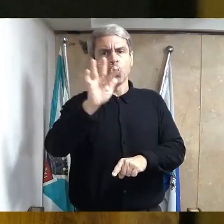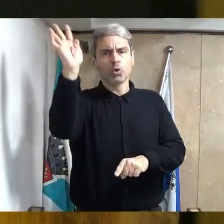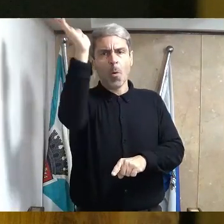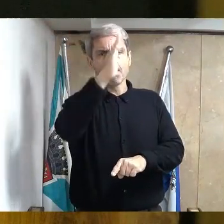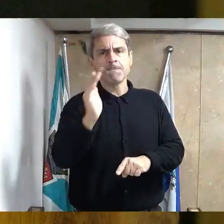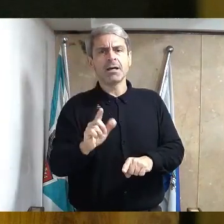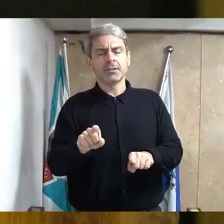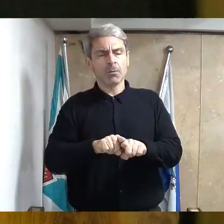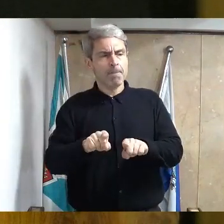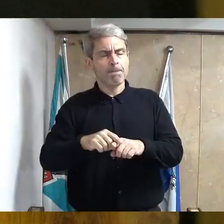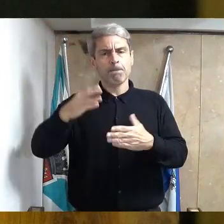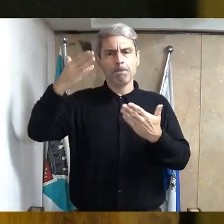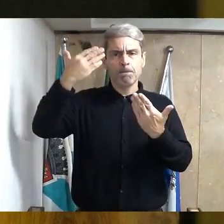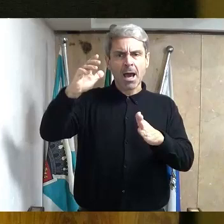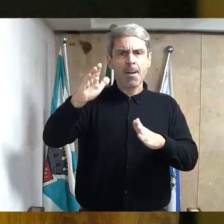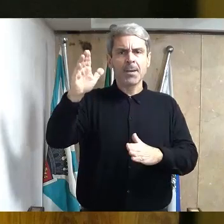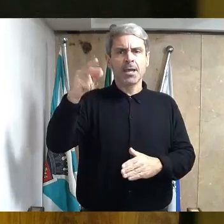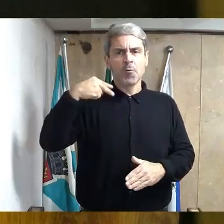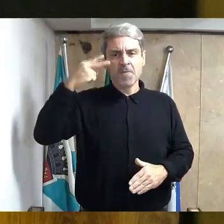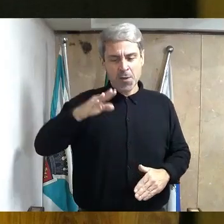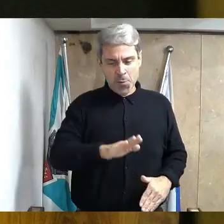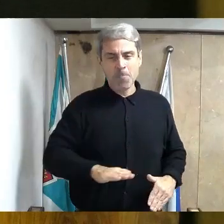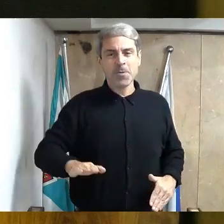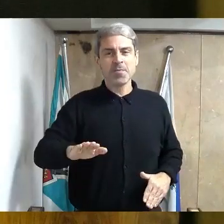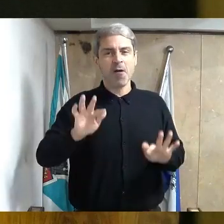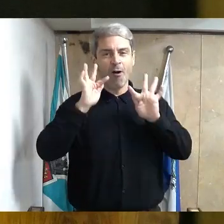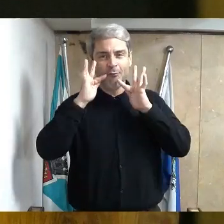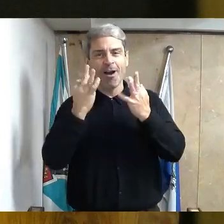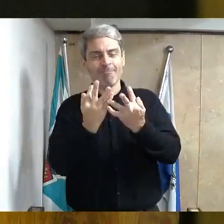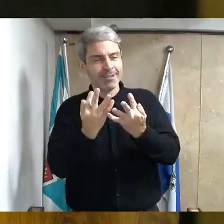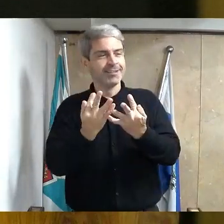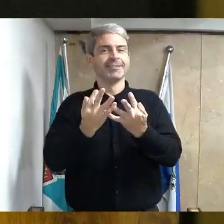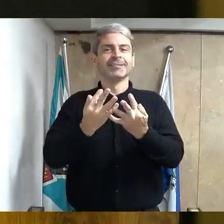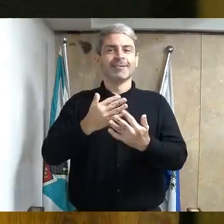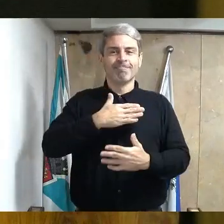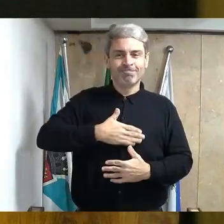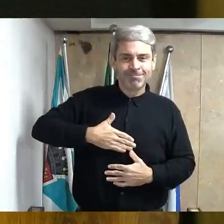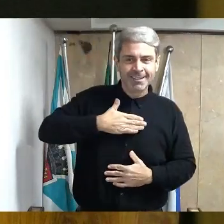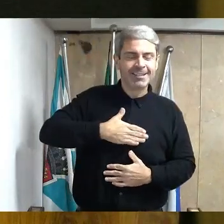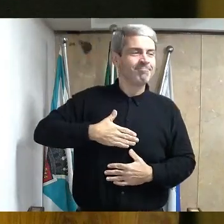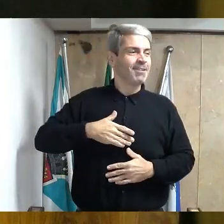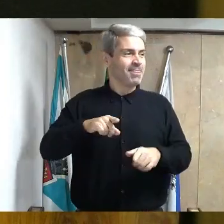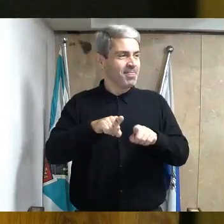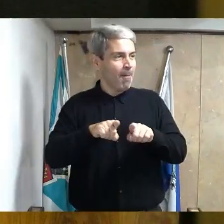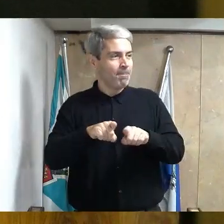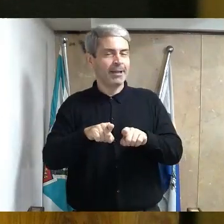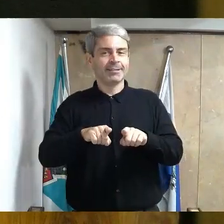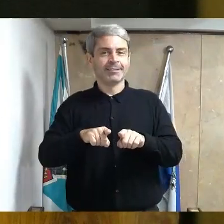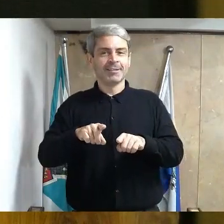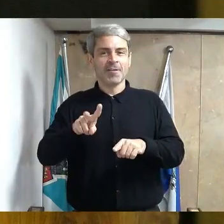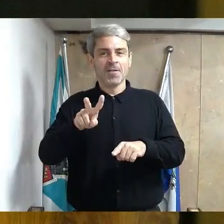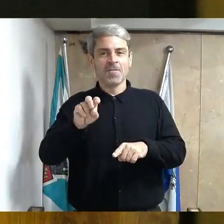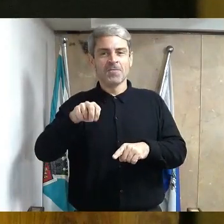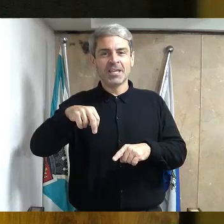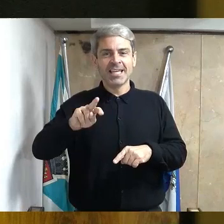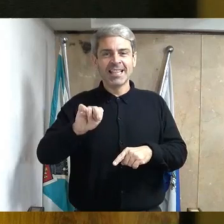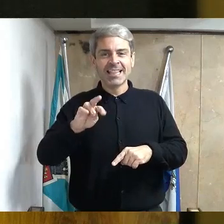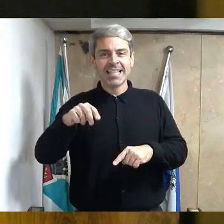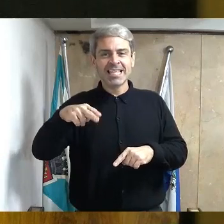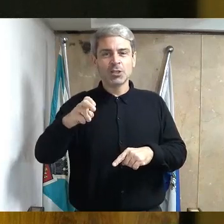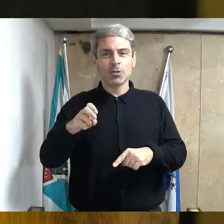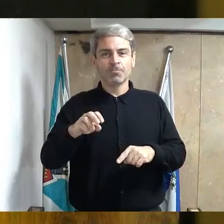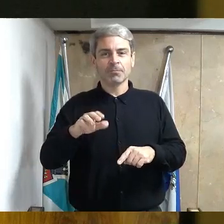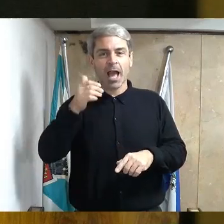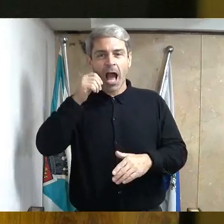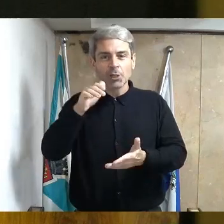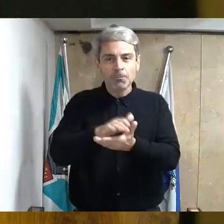Enzo, a todos os seus familiares, ao meu querido Vinícius, que deve estar muito orgulhoso, de esposa, a